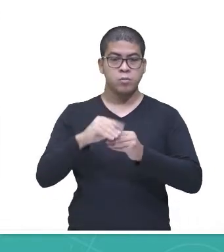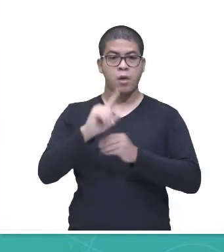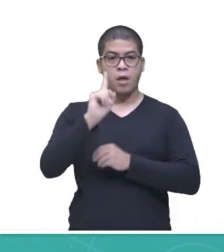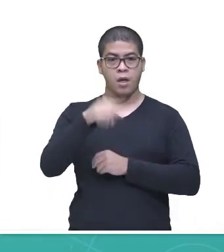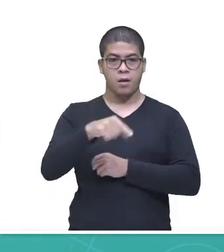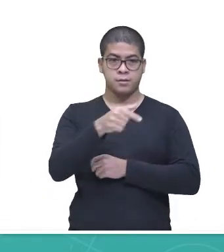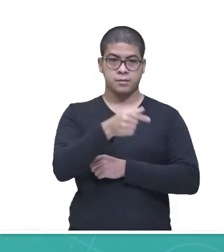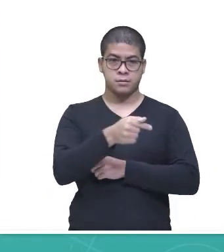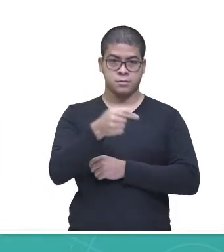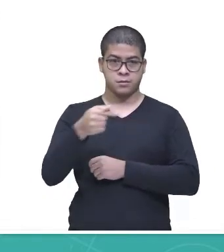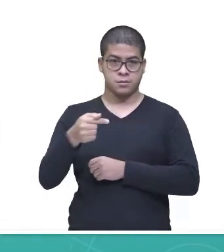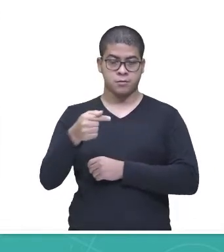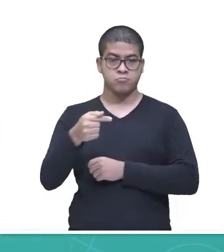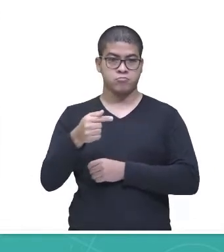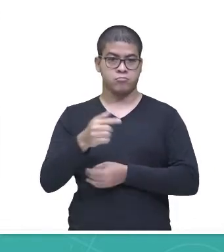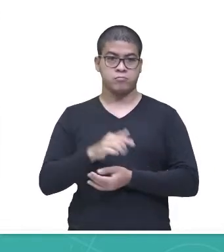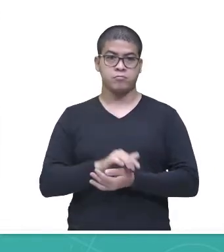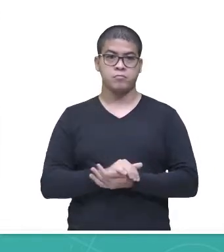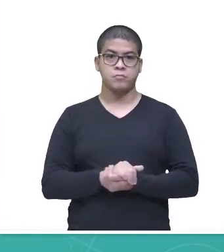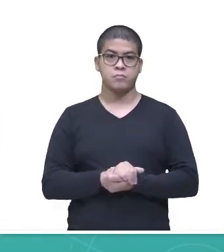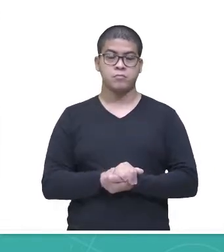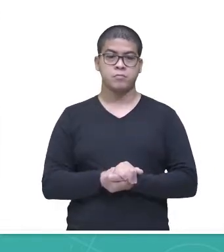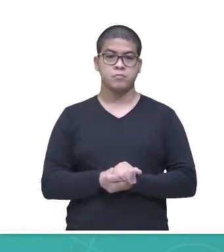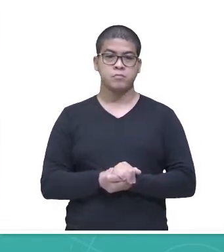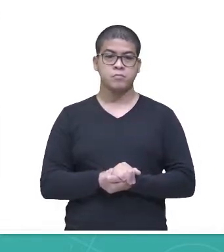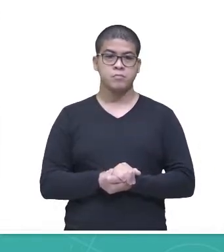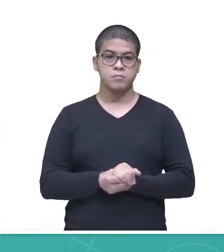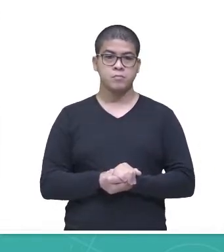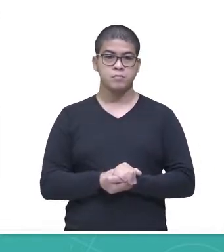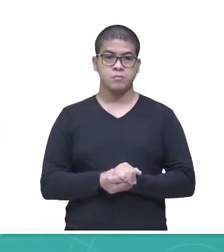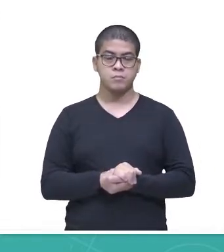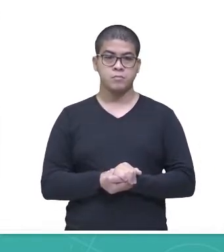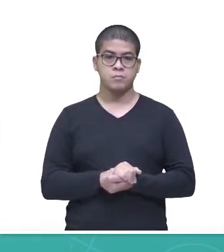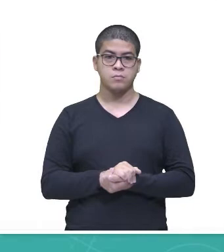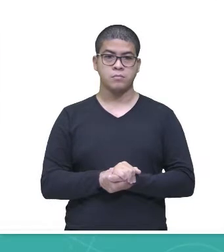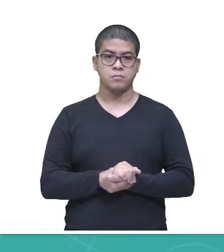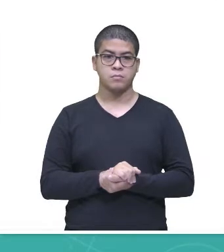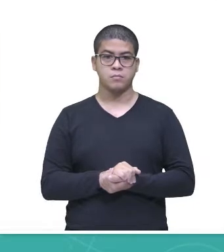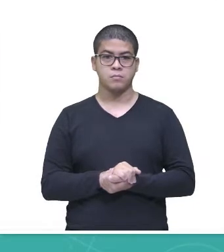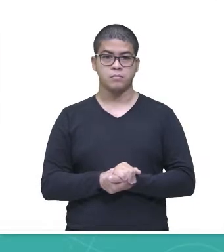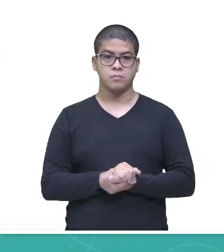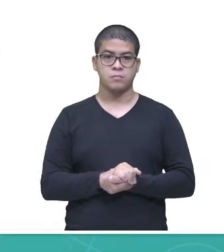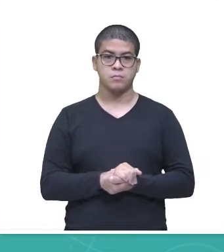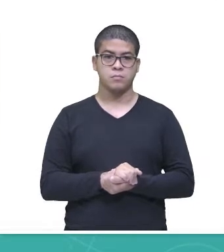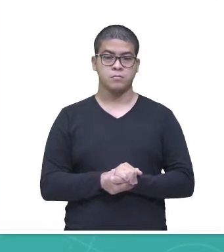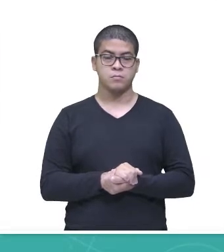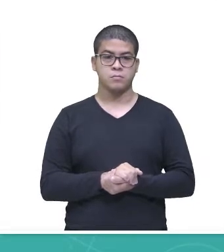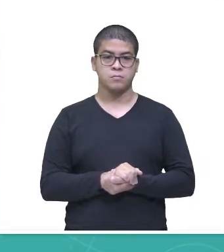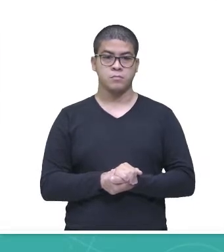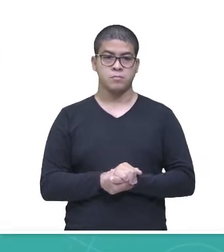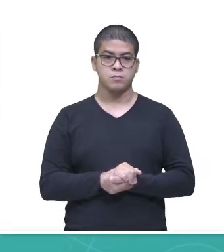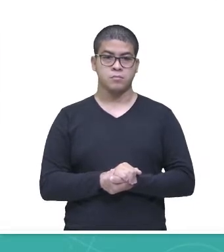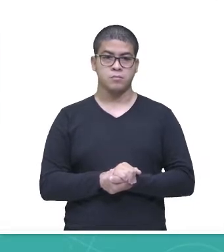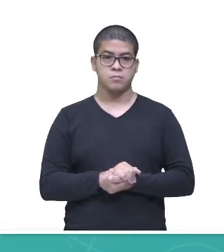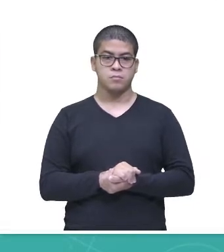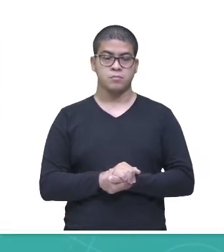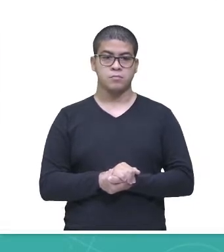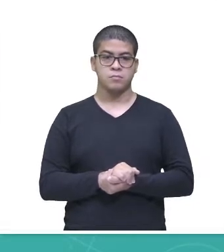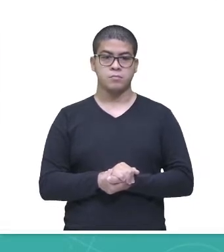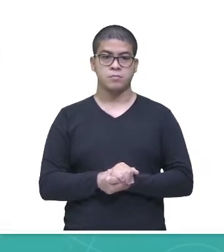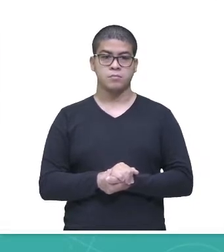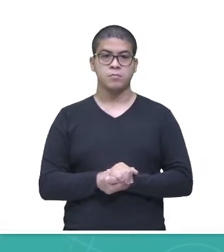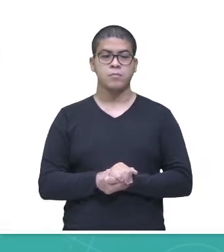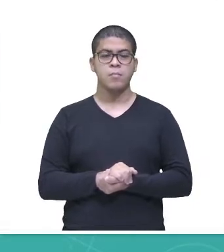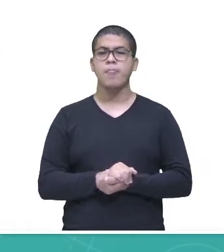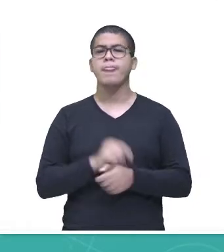que 34 graus mais 43 graus é igual a 77 graus.